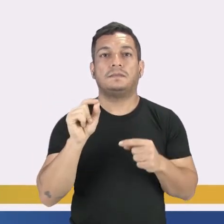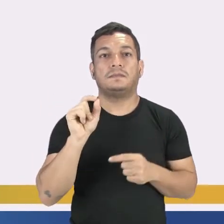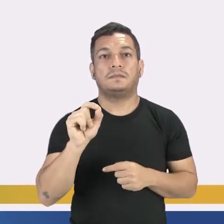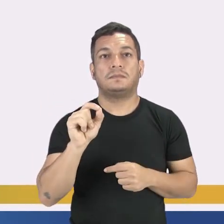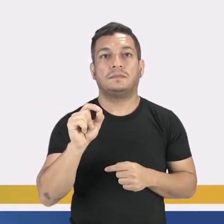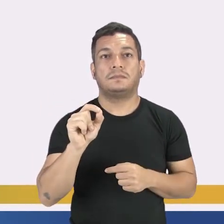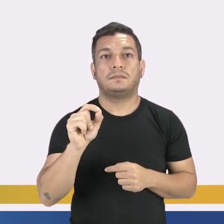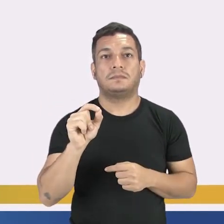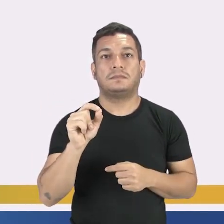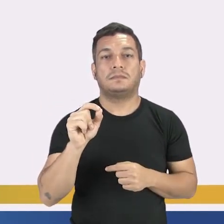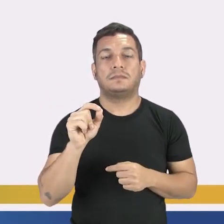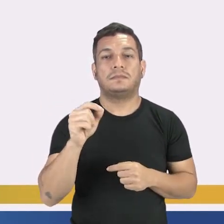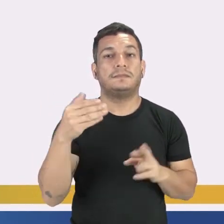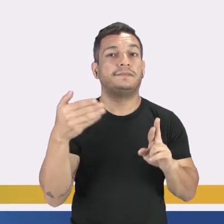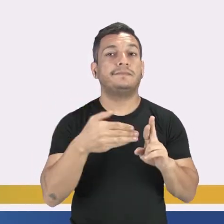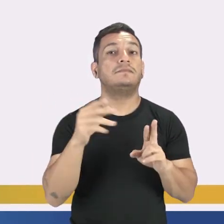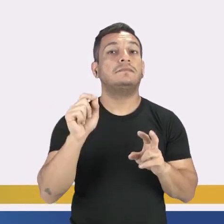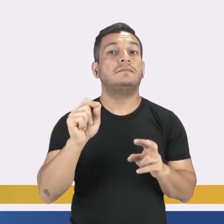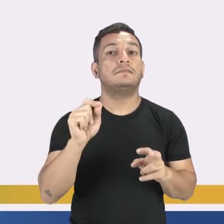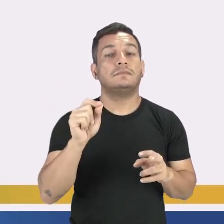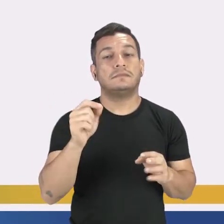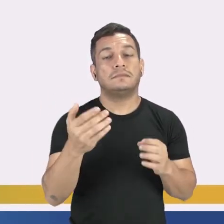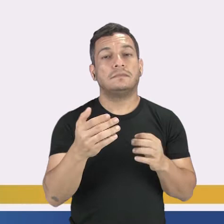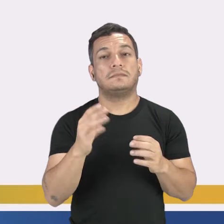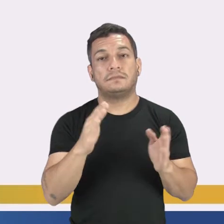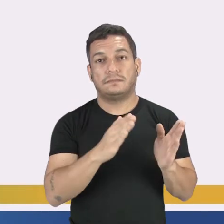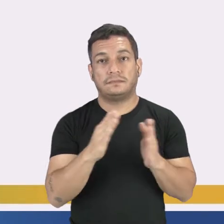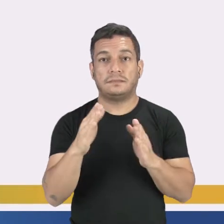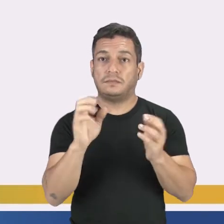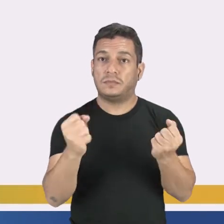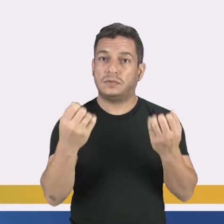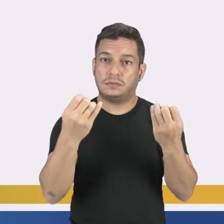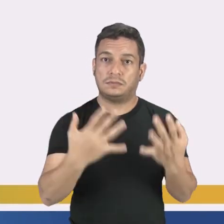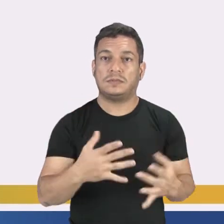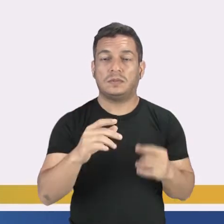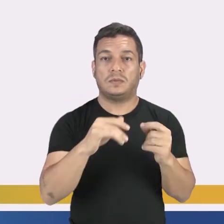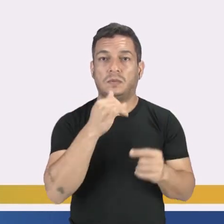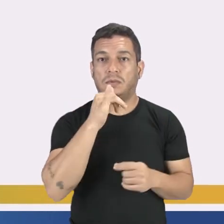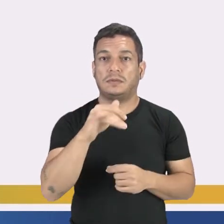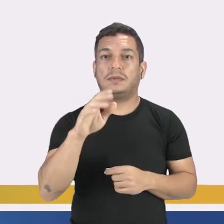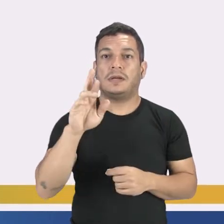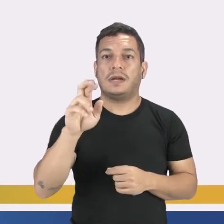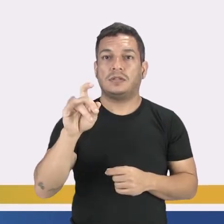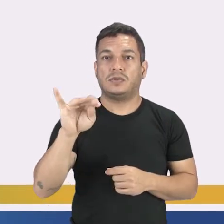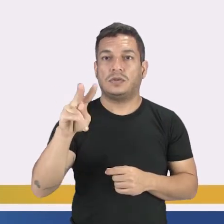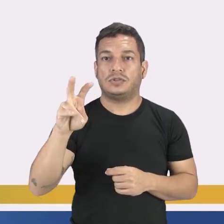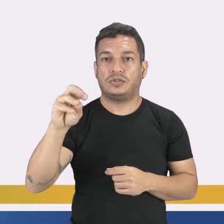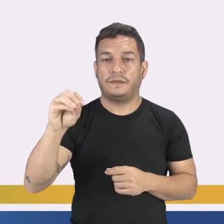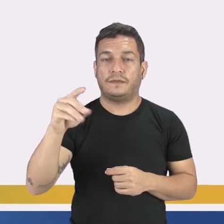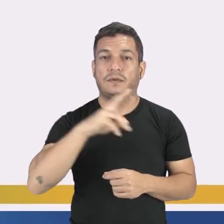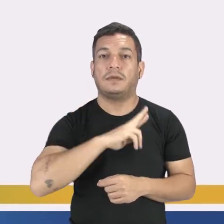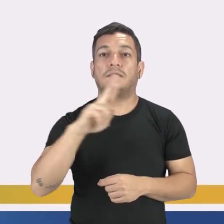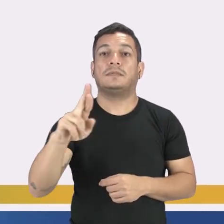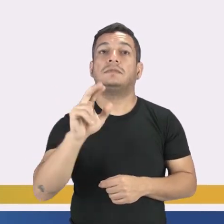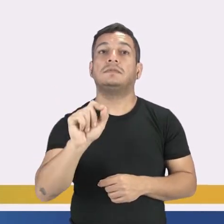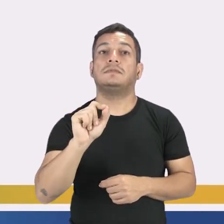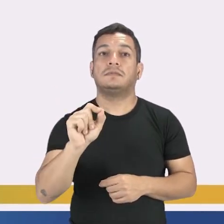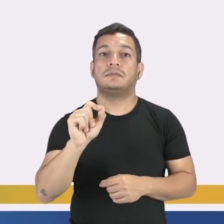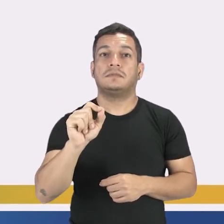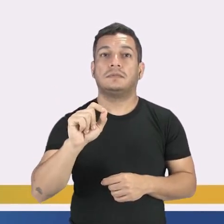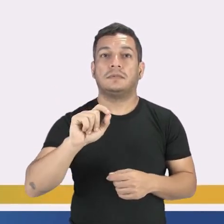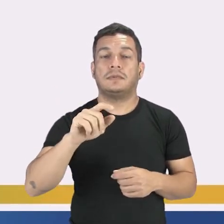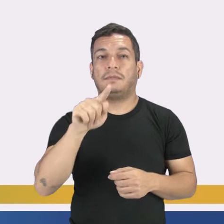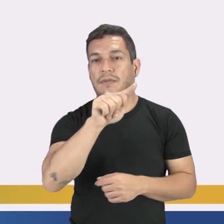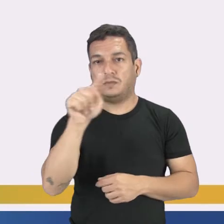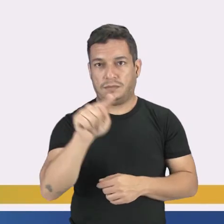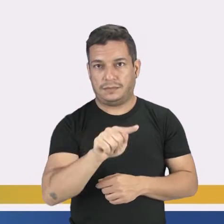quê? Ou a que se refere? A partir daí, a gente pode definir um elemento radioativo nessa massa atômica, representado aqui